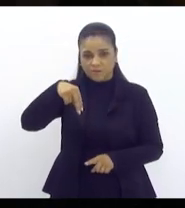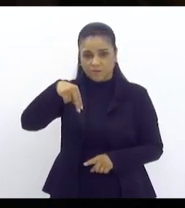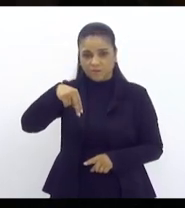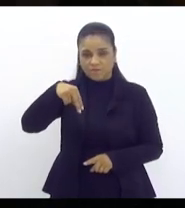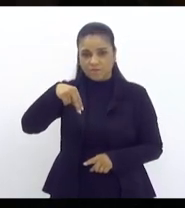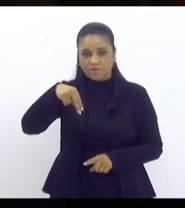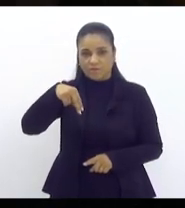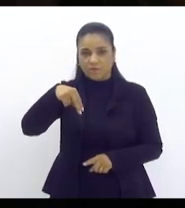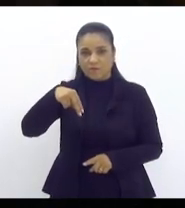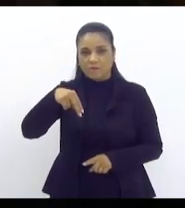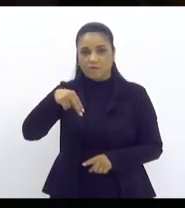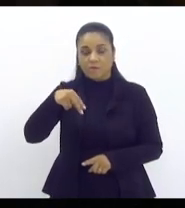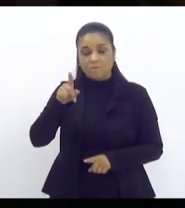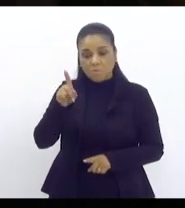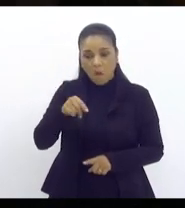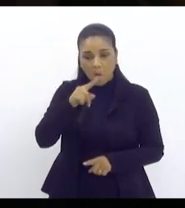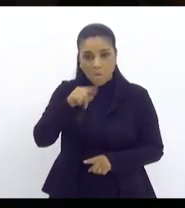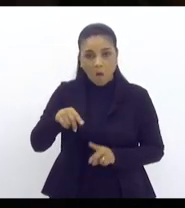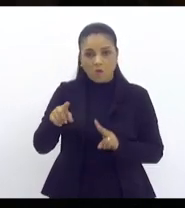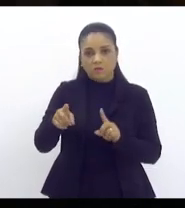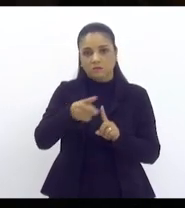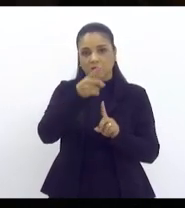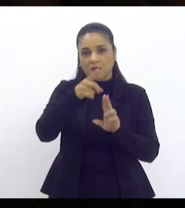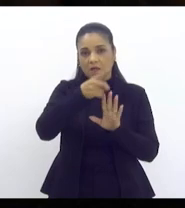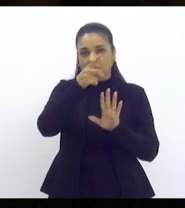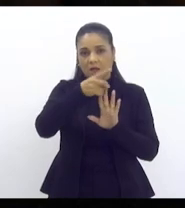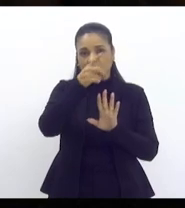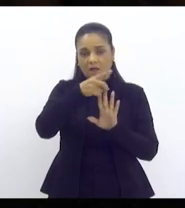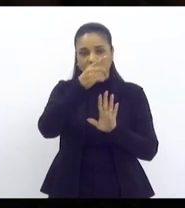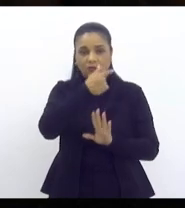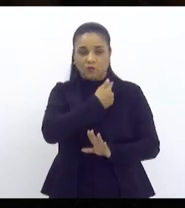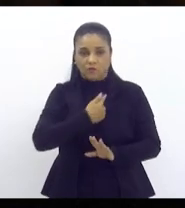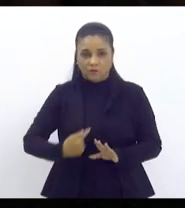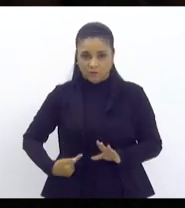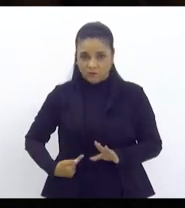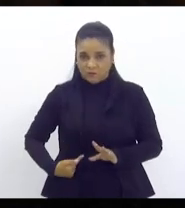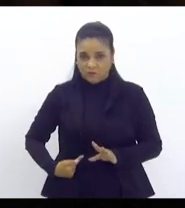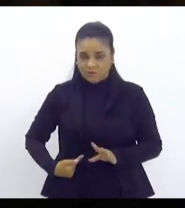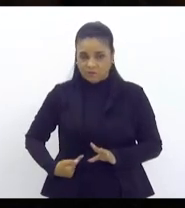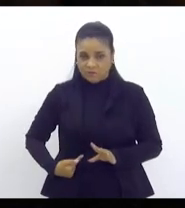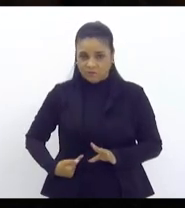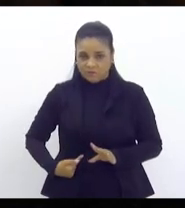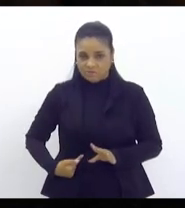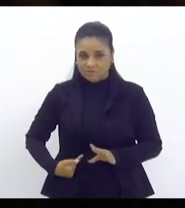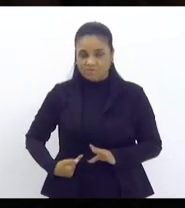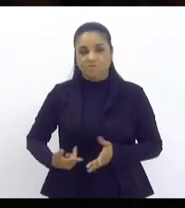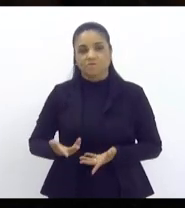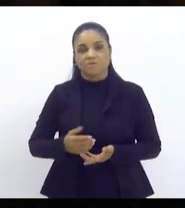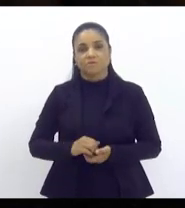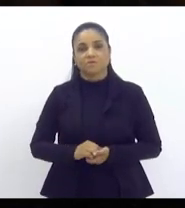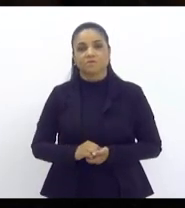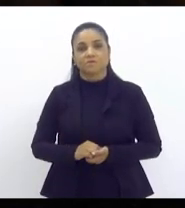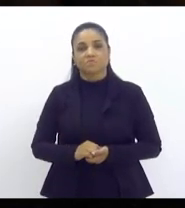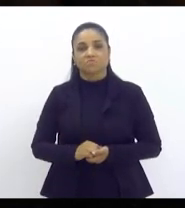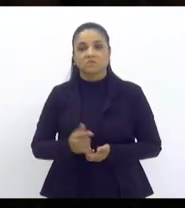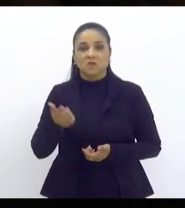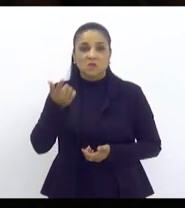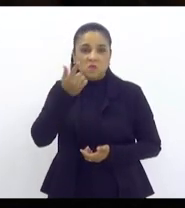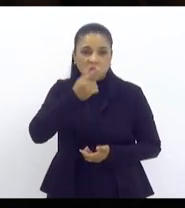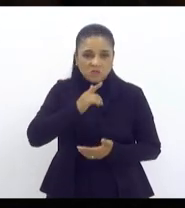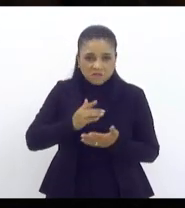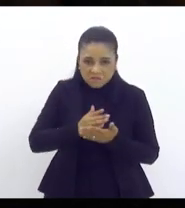para cassar esse decreto do governador, sustar os efeitos do decreto. Consegui aprovar,